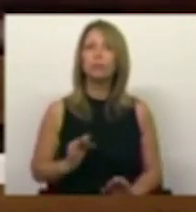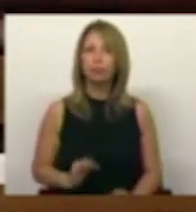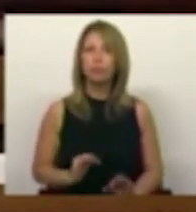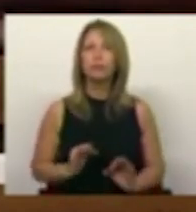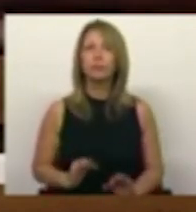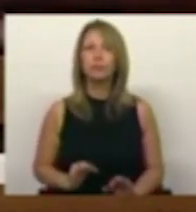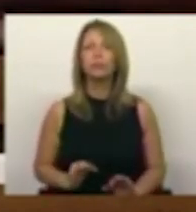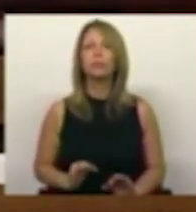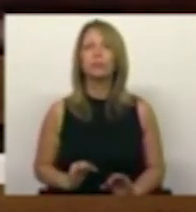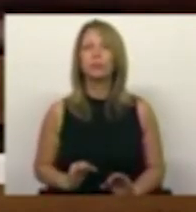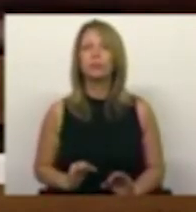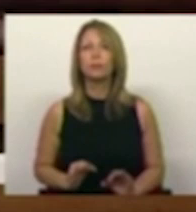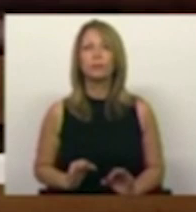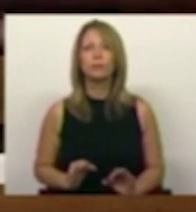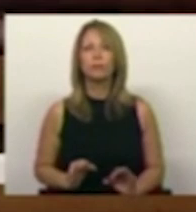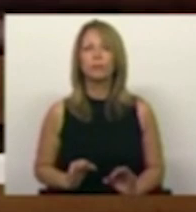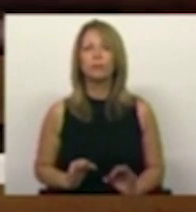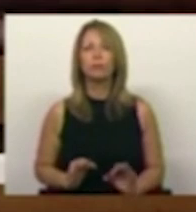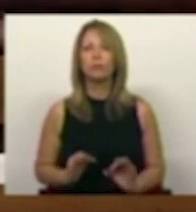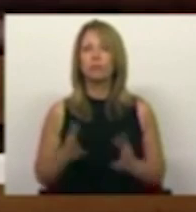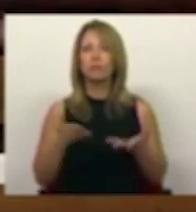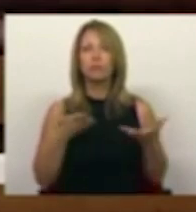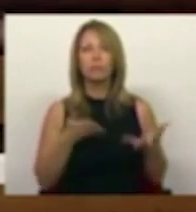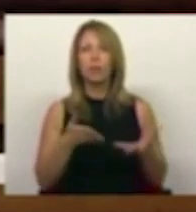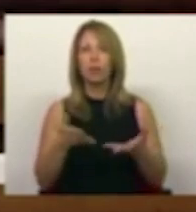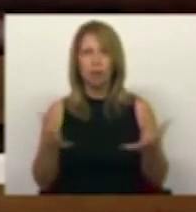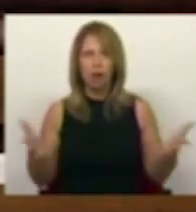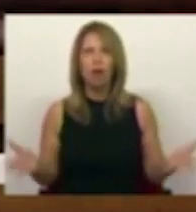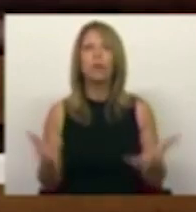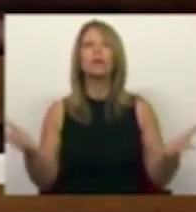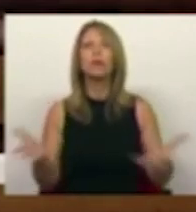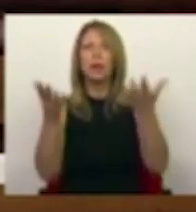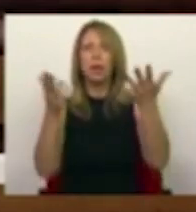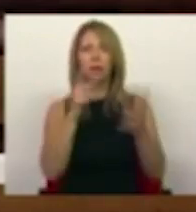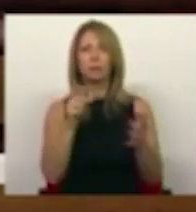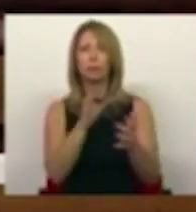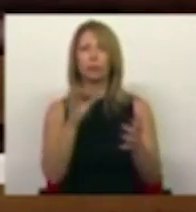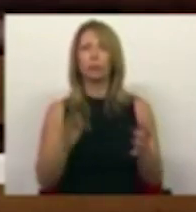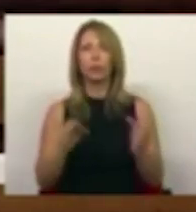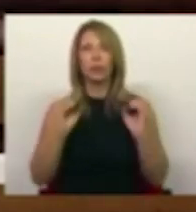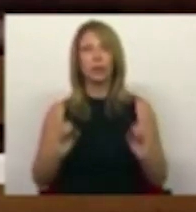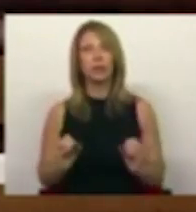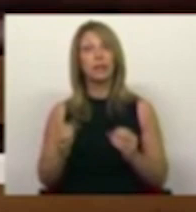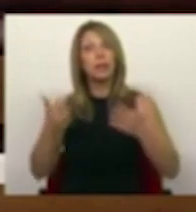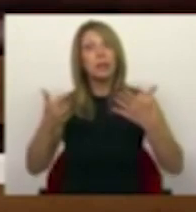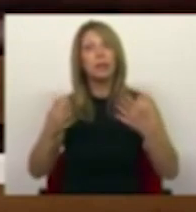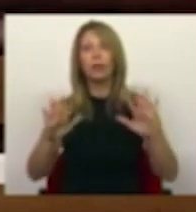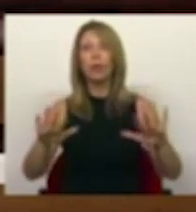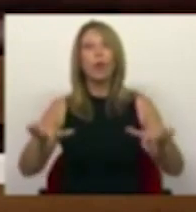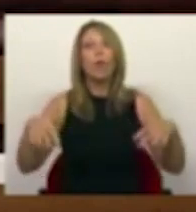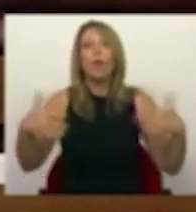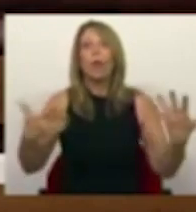completamente a auxiliar, a incentivar as iniciativas,